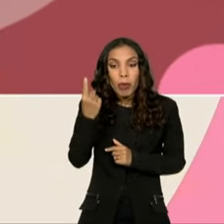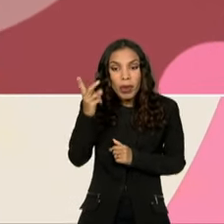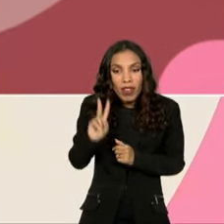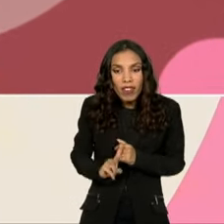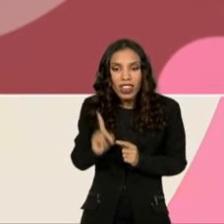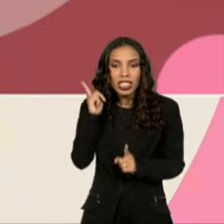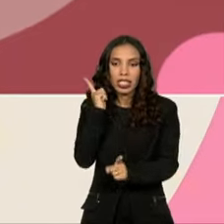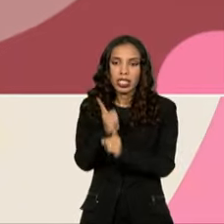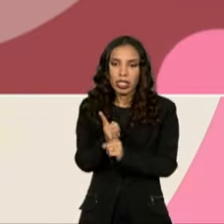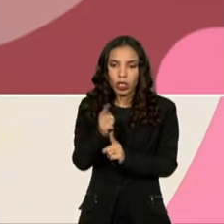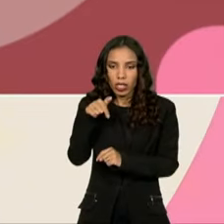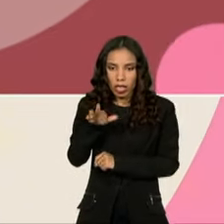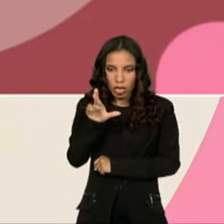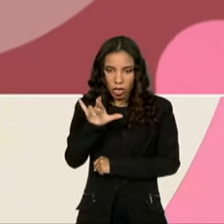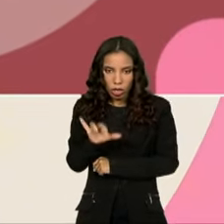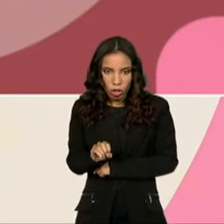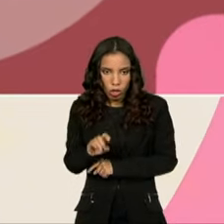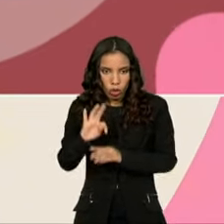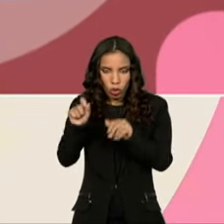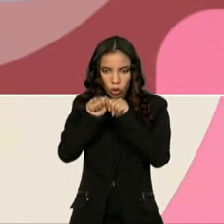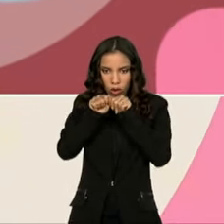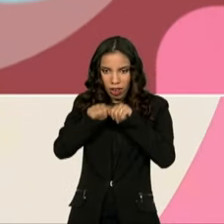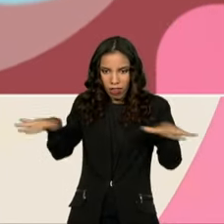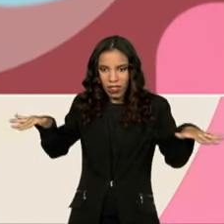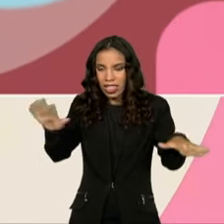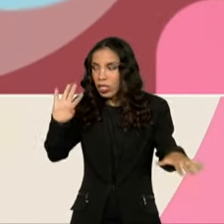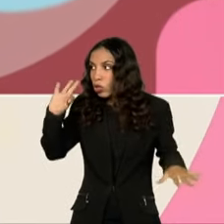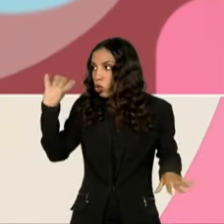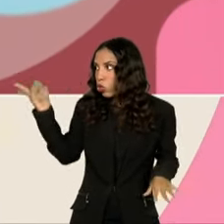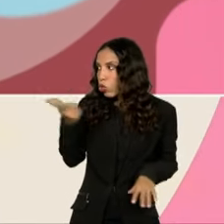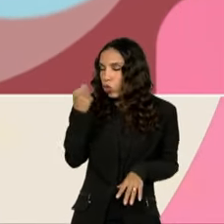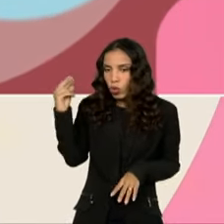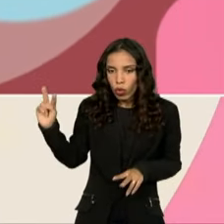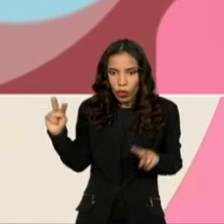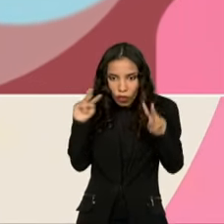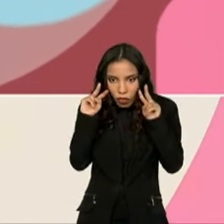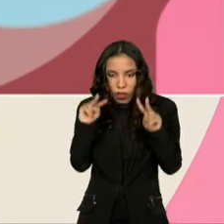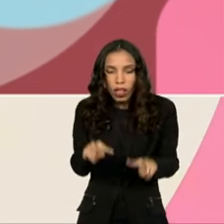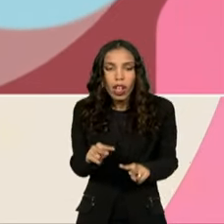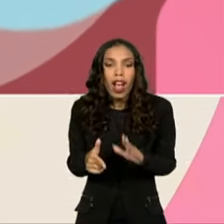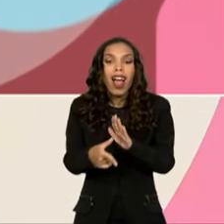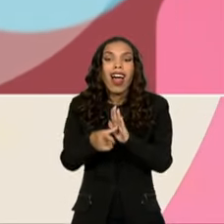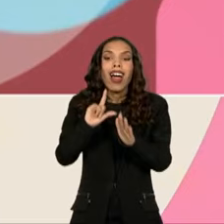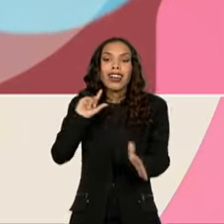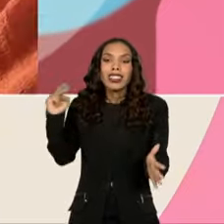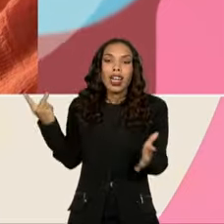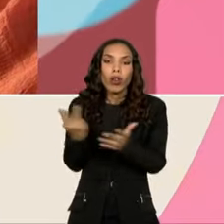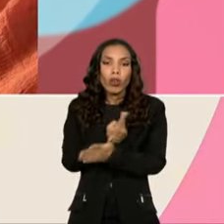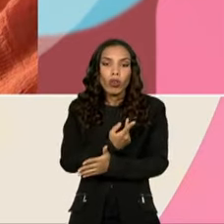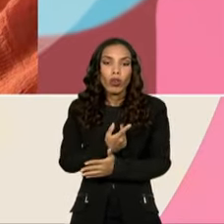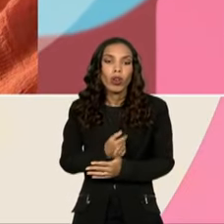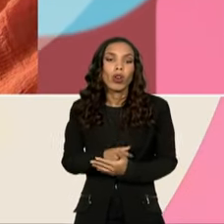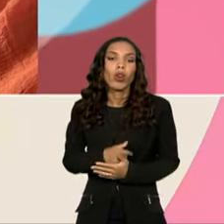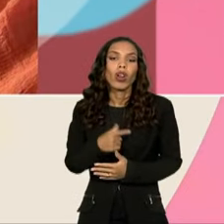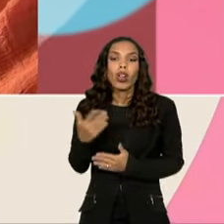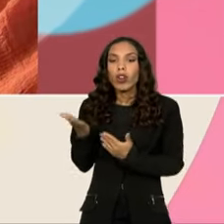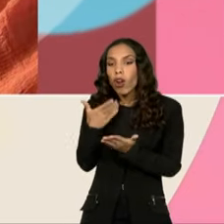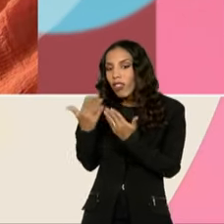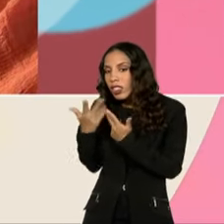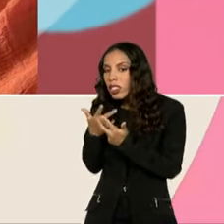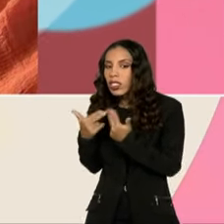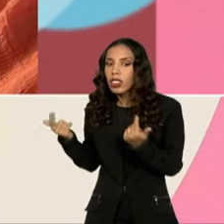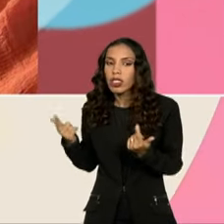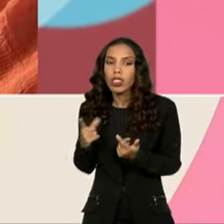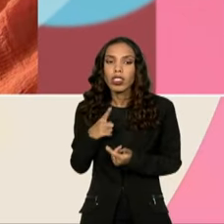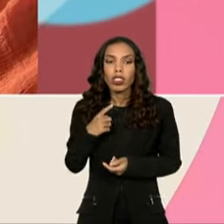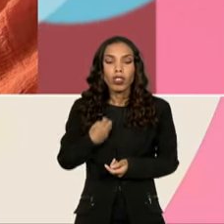a gente ia se encontrar aqui no Rio, que acabou vazando, todo mundo viu. E eu queria, e antes disso acontecer, eu queria falar com eles. Falei, olha, eu venho conversando e tal, mas tem